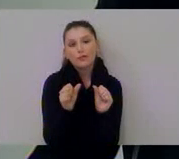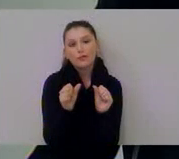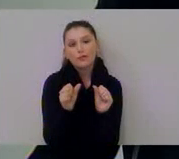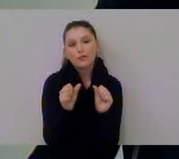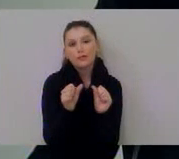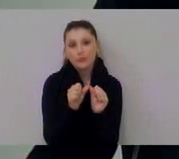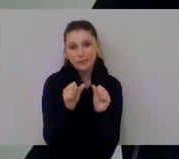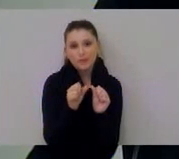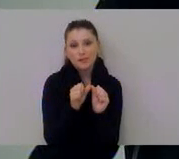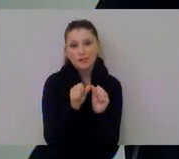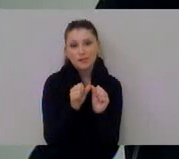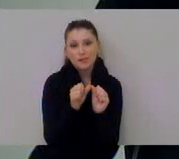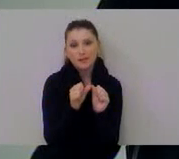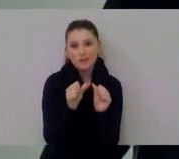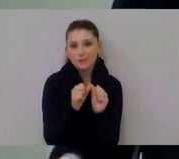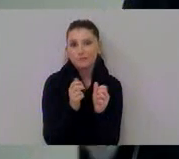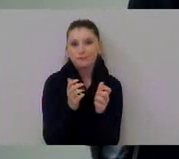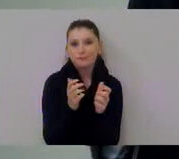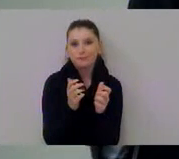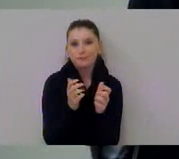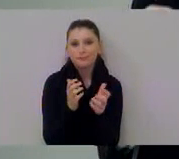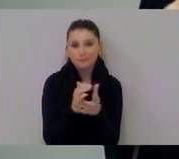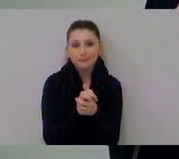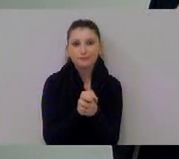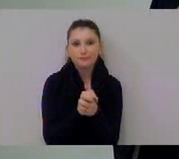vontade. E o pacto